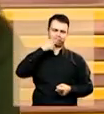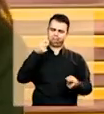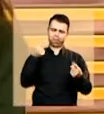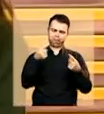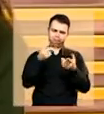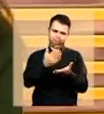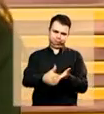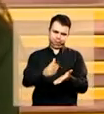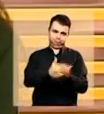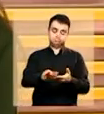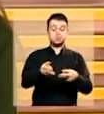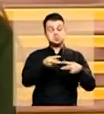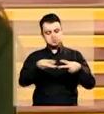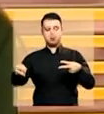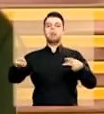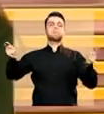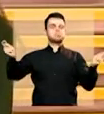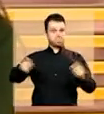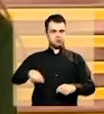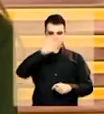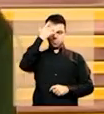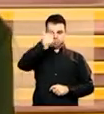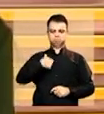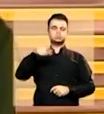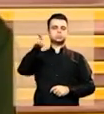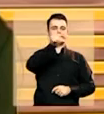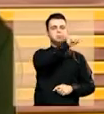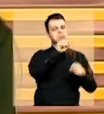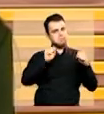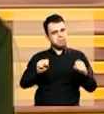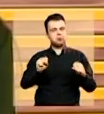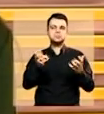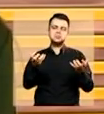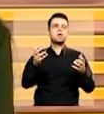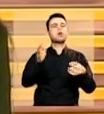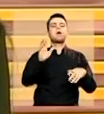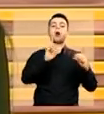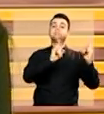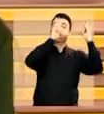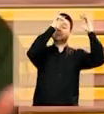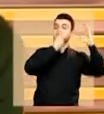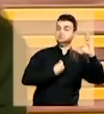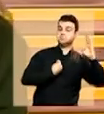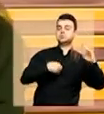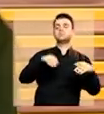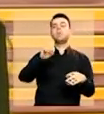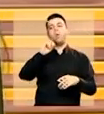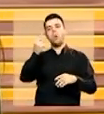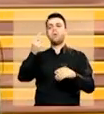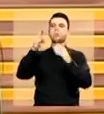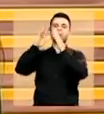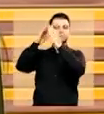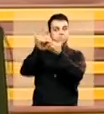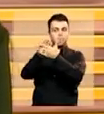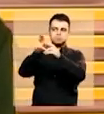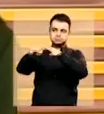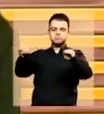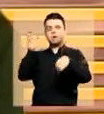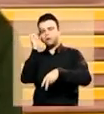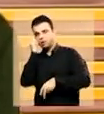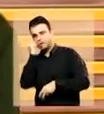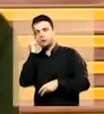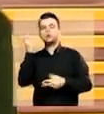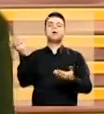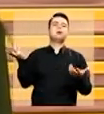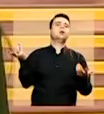Então, a partir de 2 semanas, o aluno vai escolher. E, de novo, aí ele vai escolher se ele quer ficar num apartamento, num flat, numa residência estudantil, numa casa de família. Então,